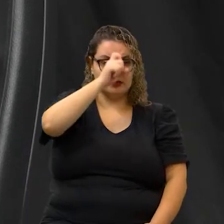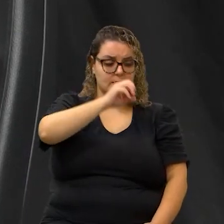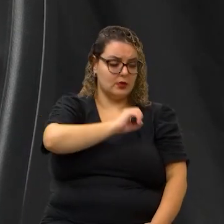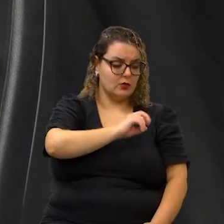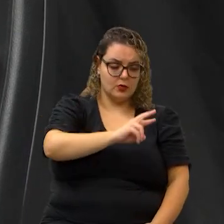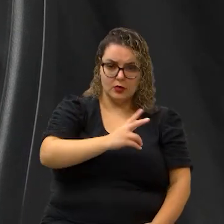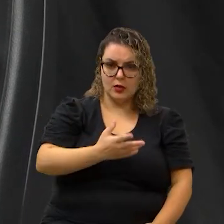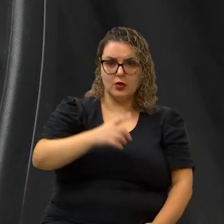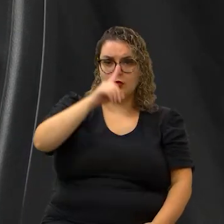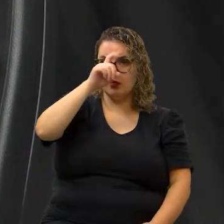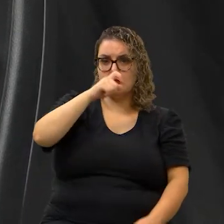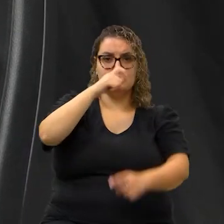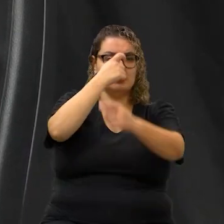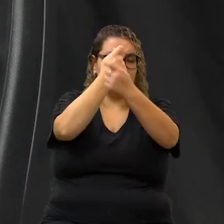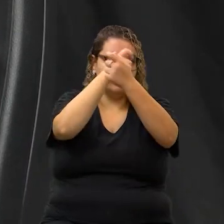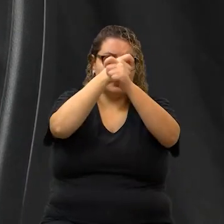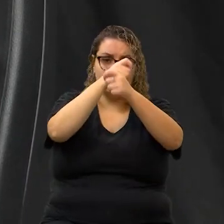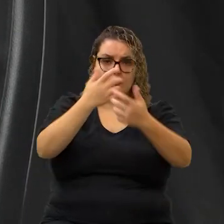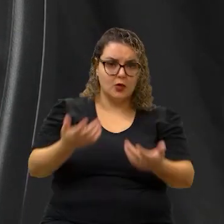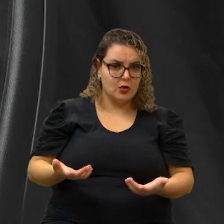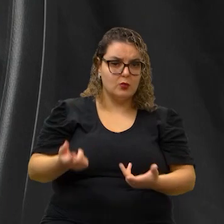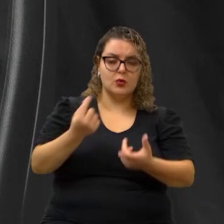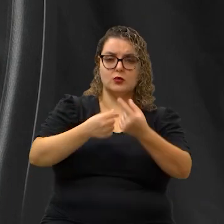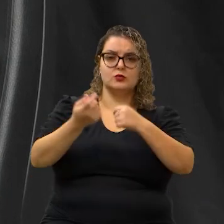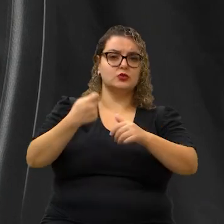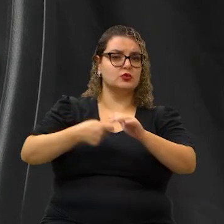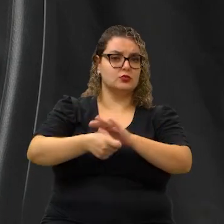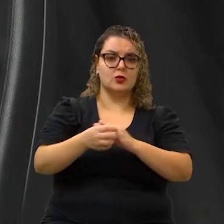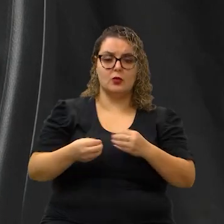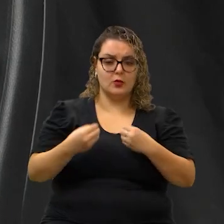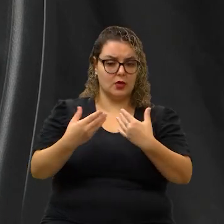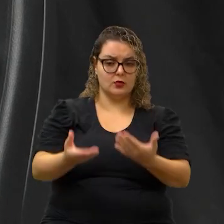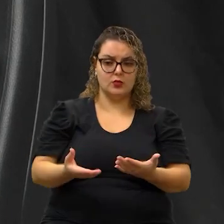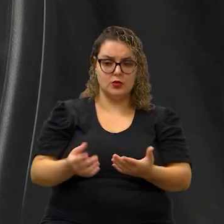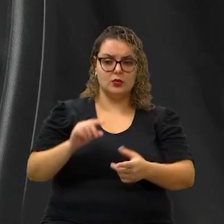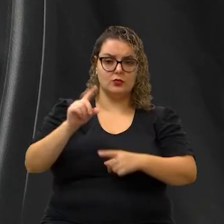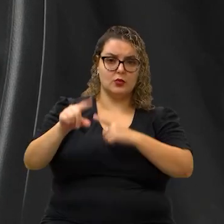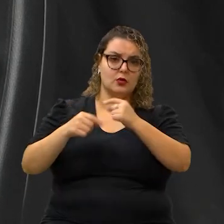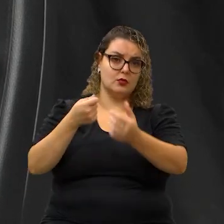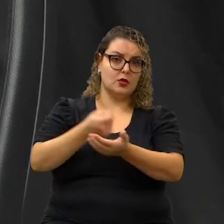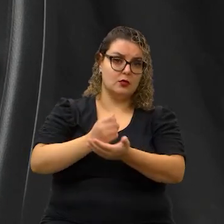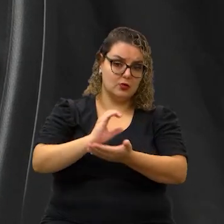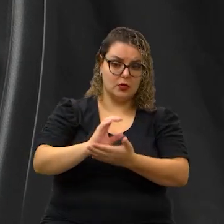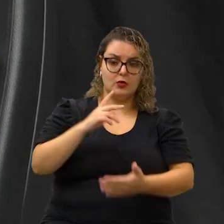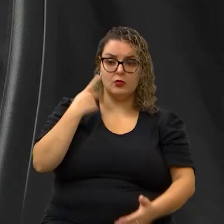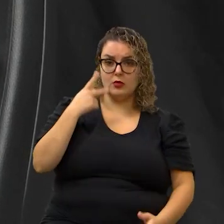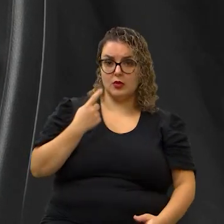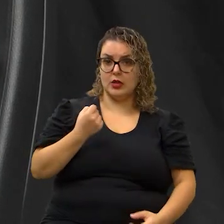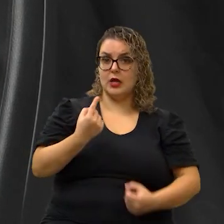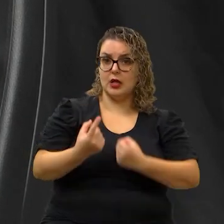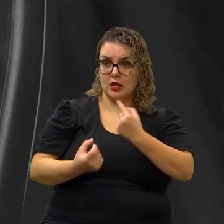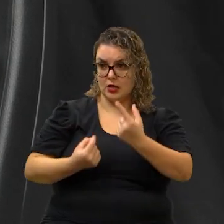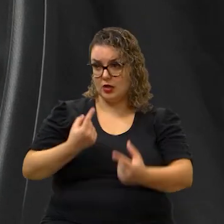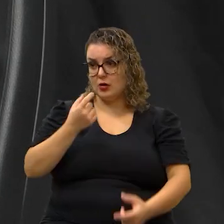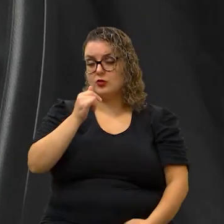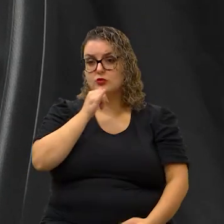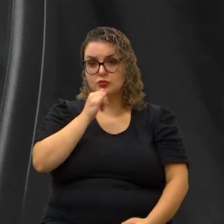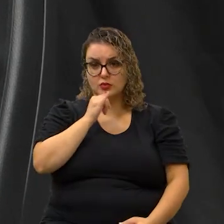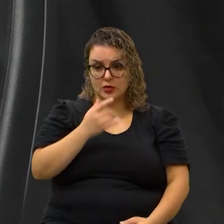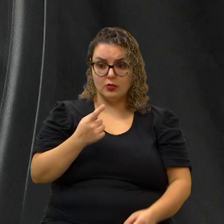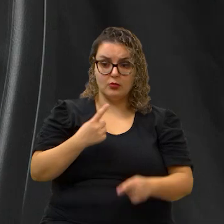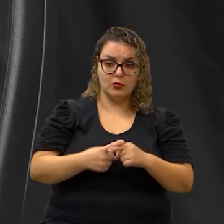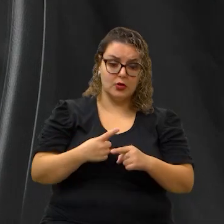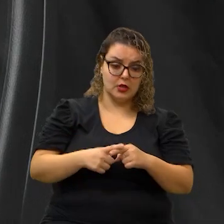Ouro Verde, no Hospital da PUC, investimentos que a gente trouxe através de emendas parlamentares. Estou dando aqui